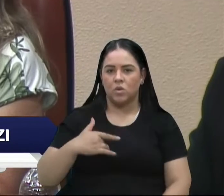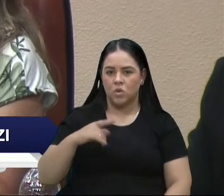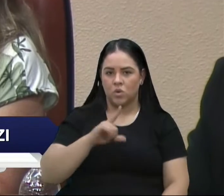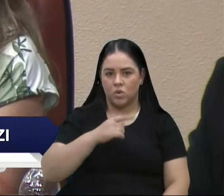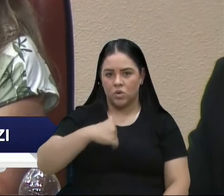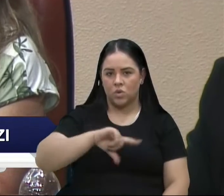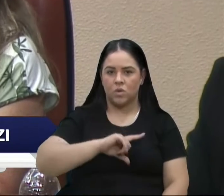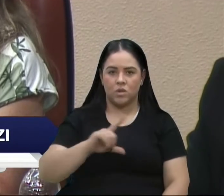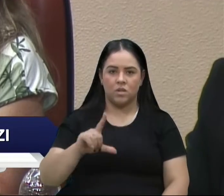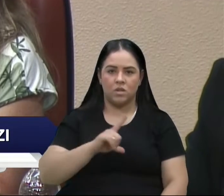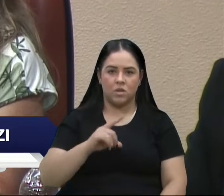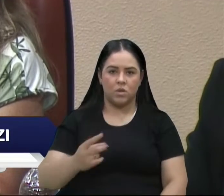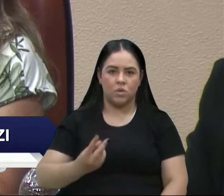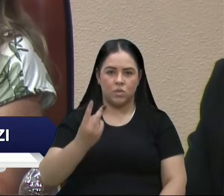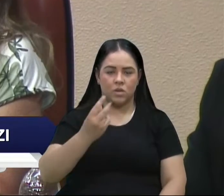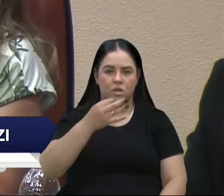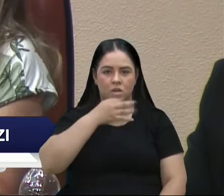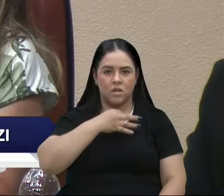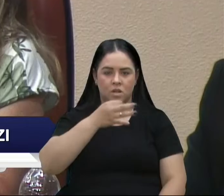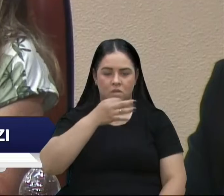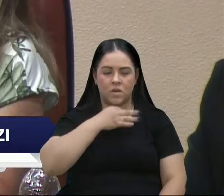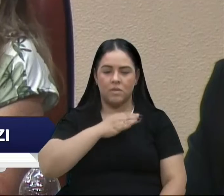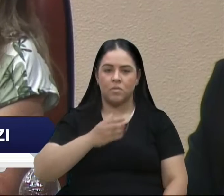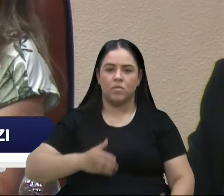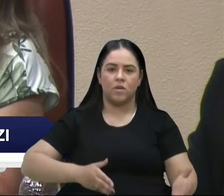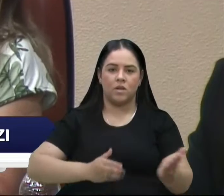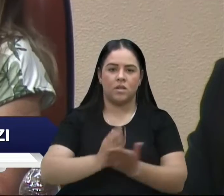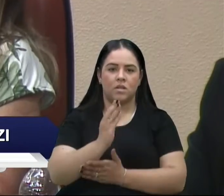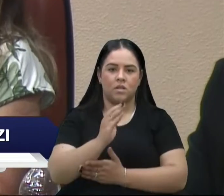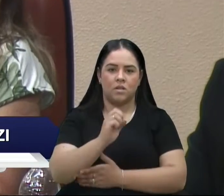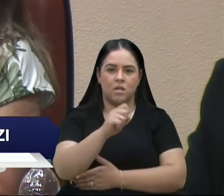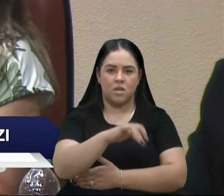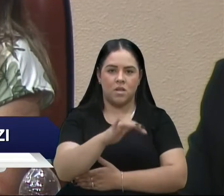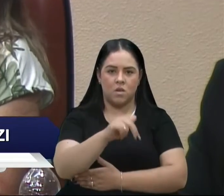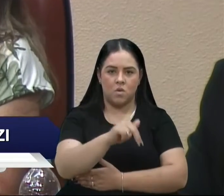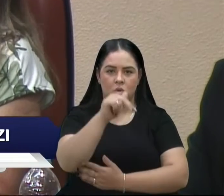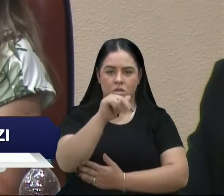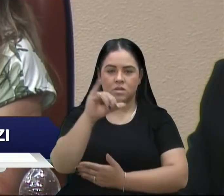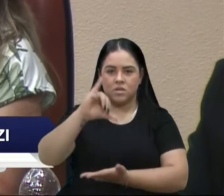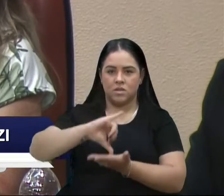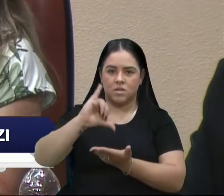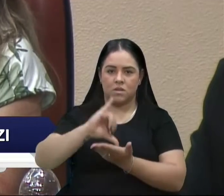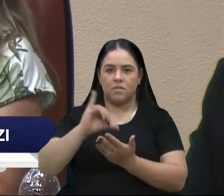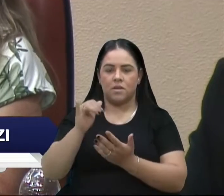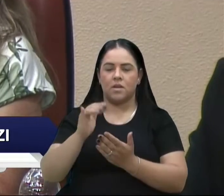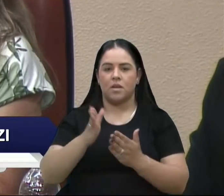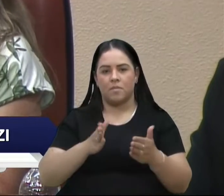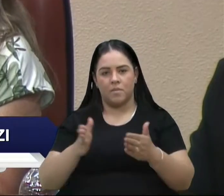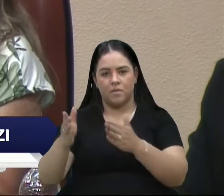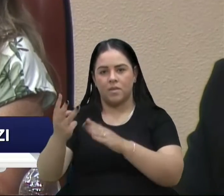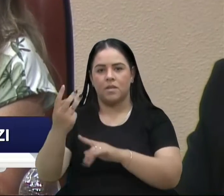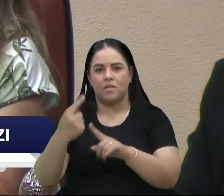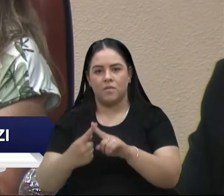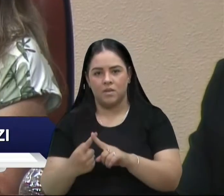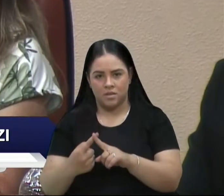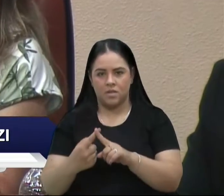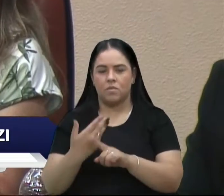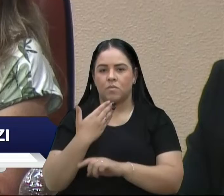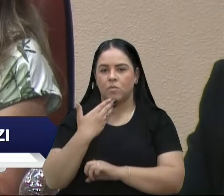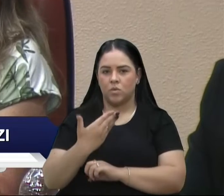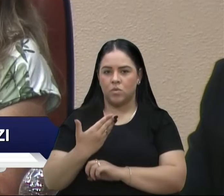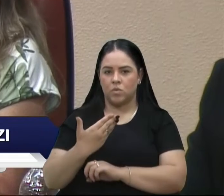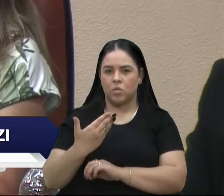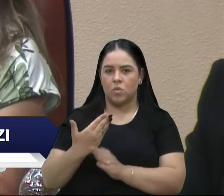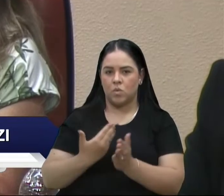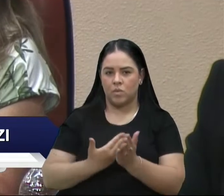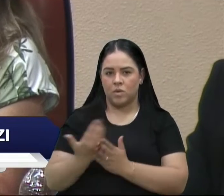Caxias. A UPA Zona Norte foi habilitada. A UPA Central já encaminhamos por 3 vezes a solicitação de habilitação. Logo no